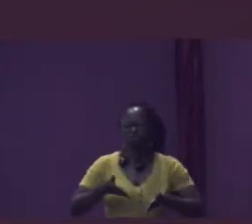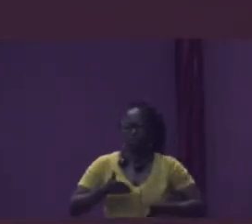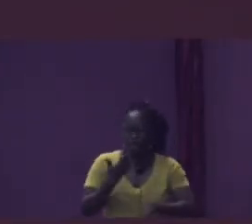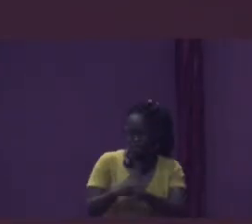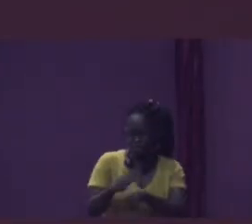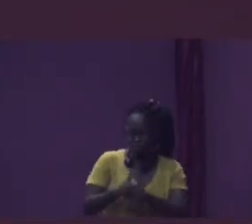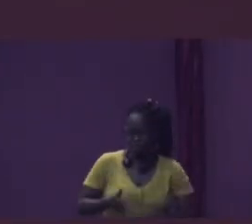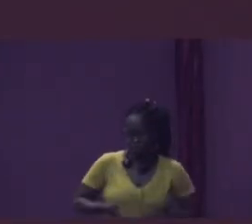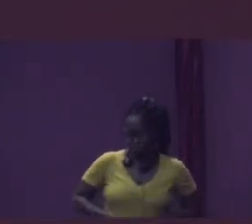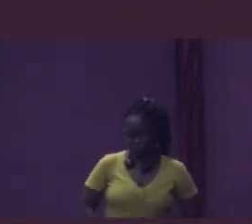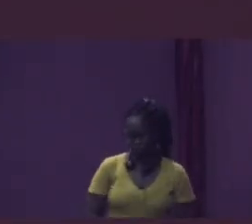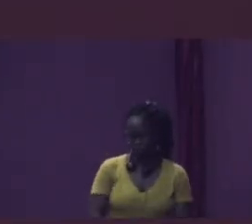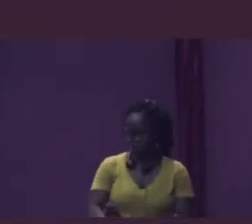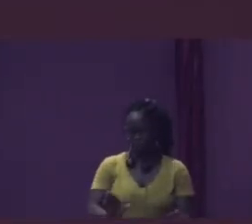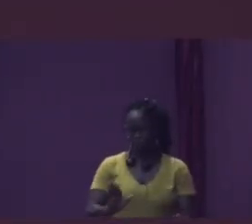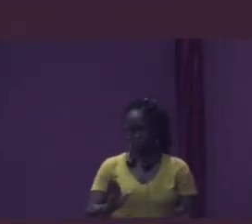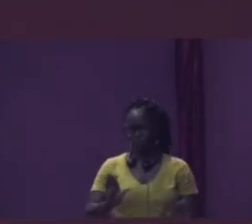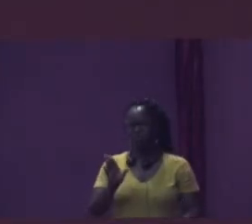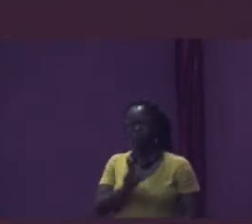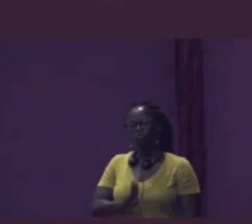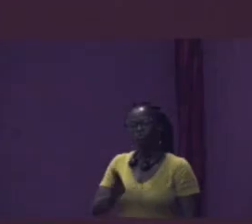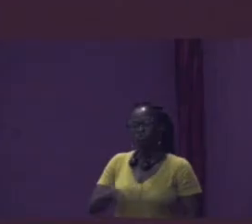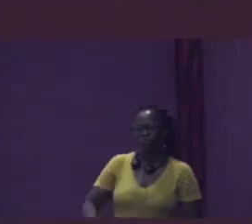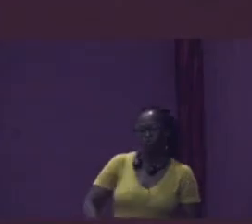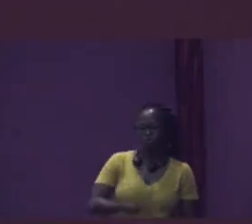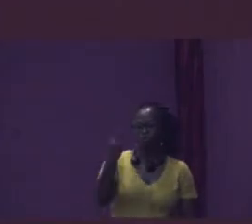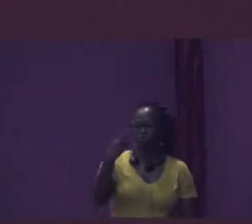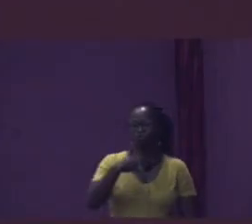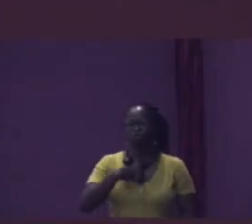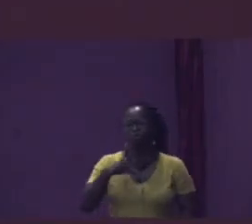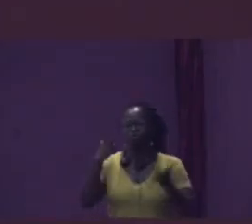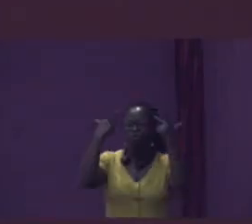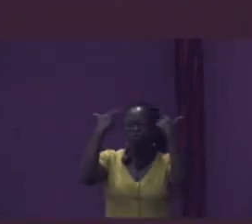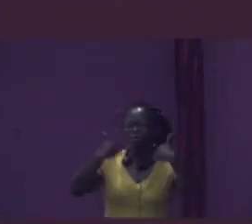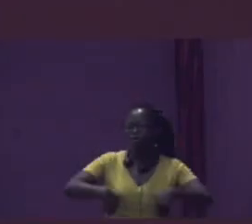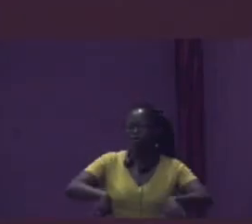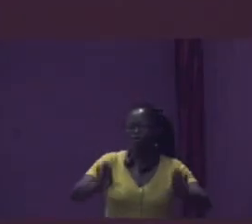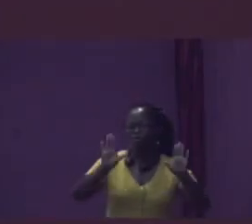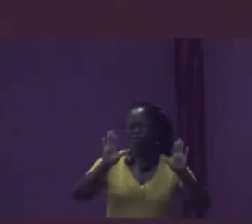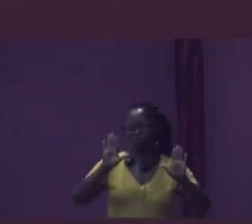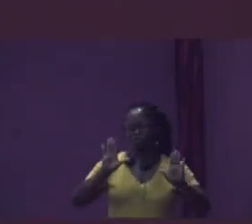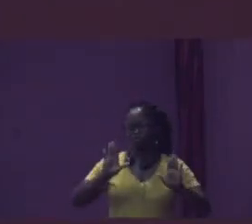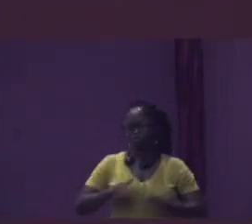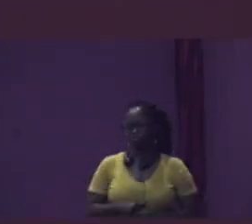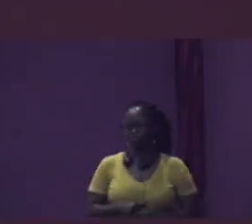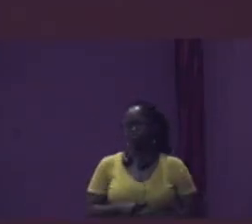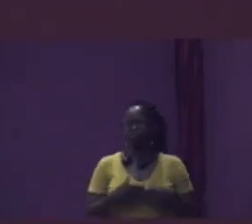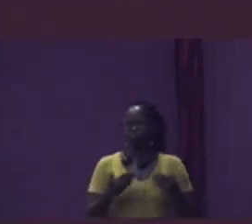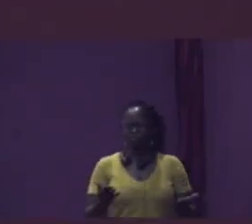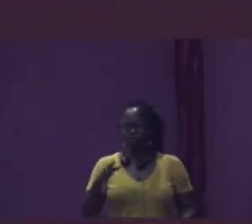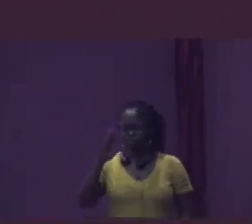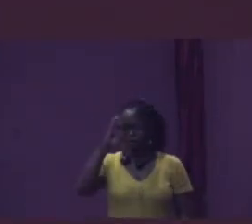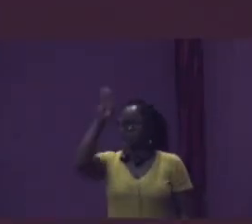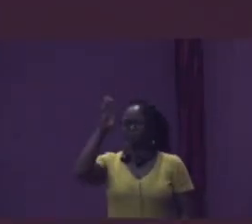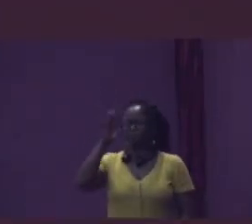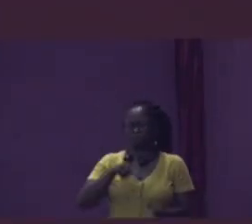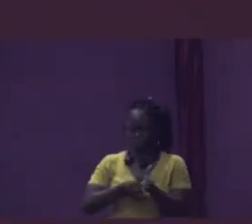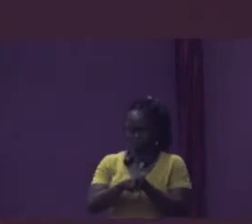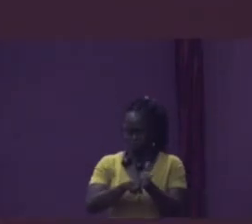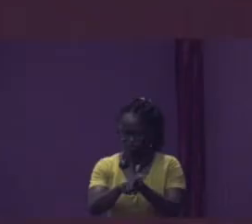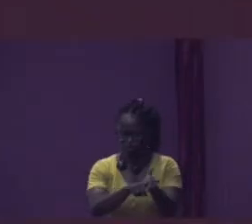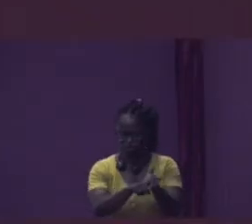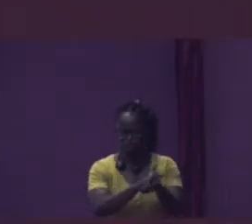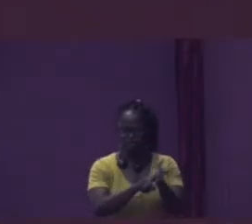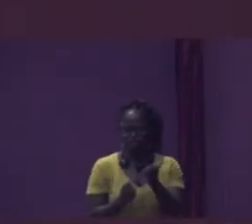particularmente no entendimento e uso da cesárea como modo normal de fazer nascer. Esse achado da pesquisa colabora de